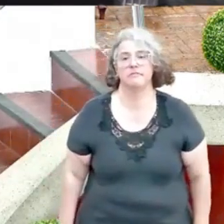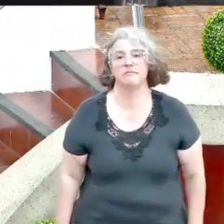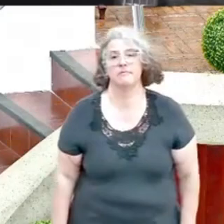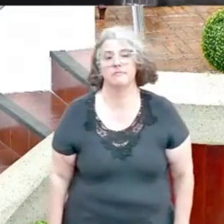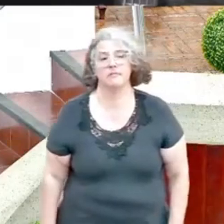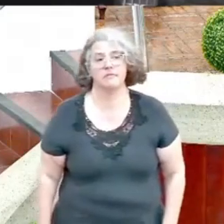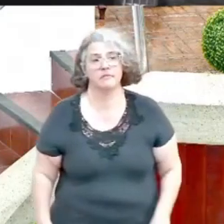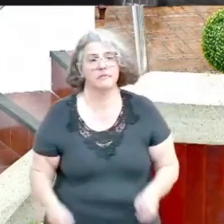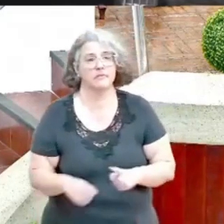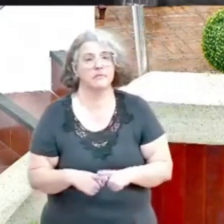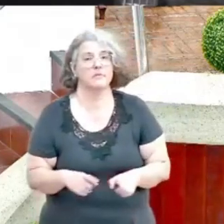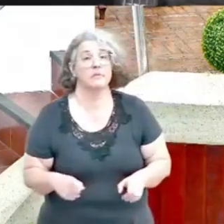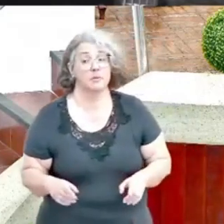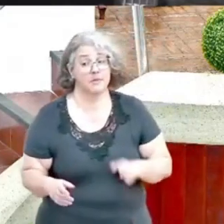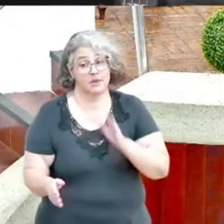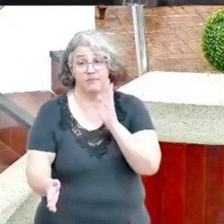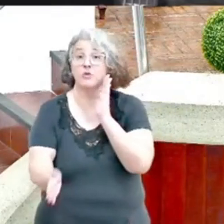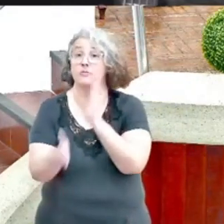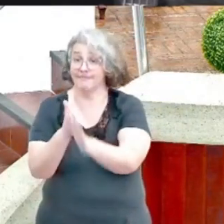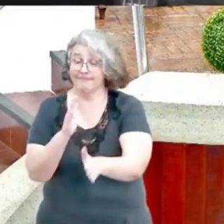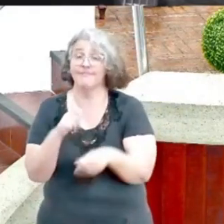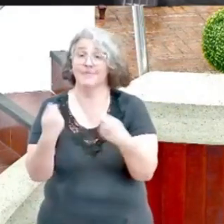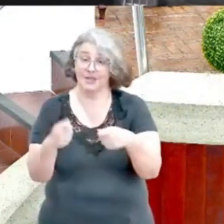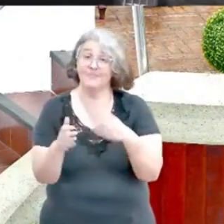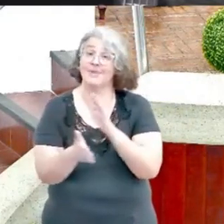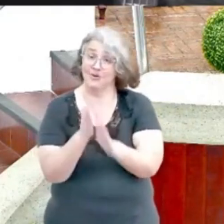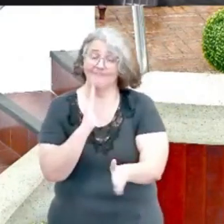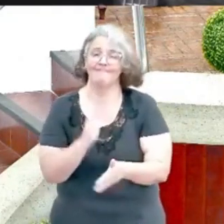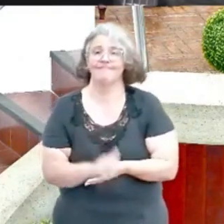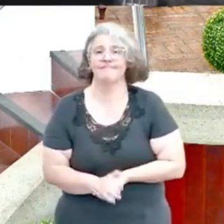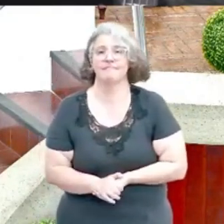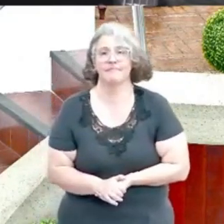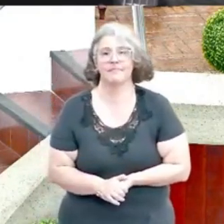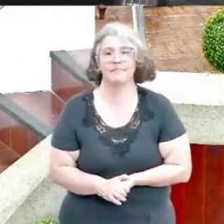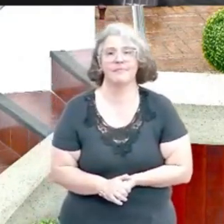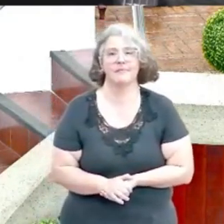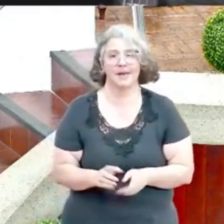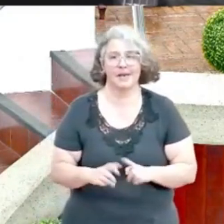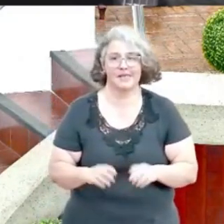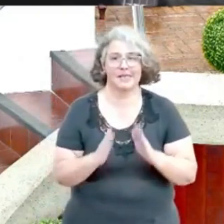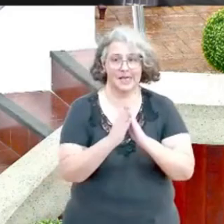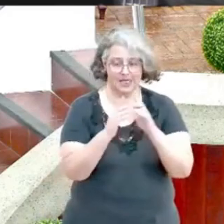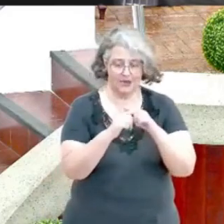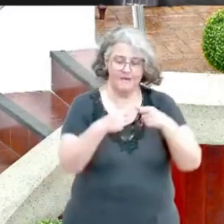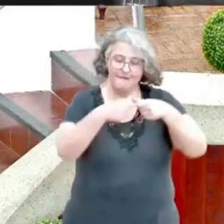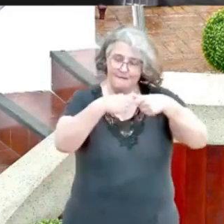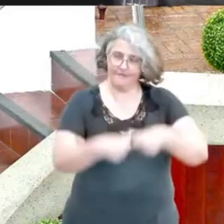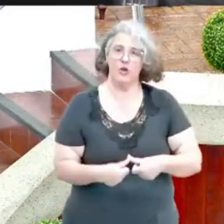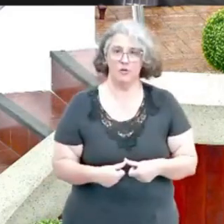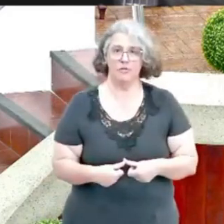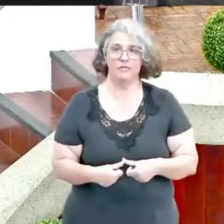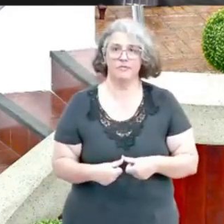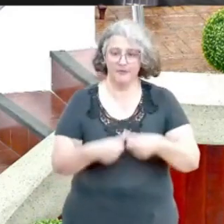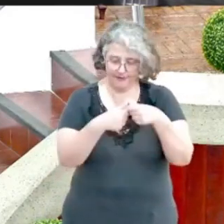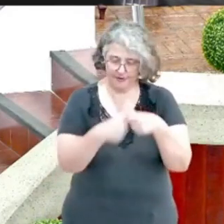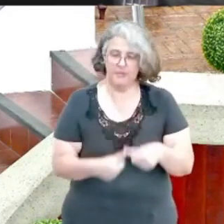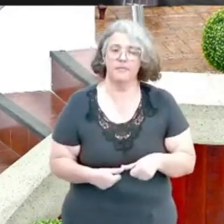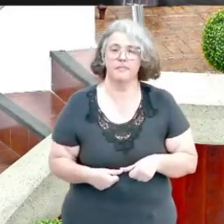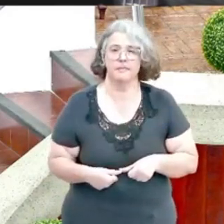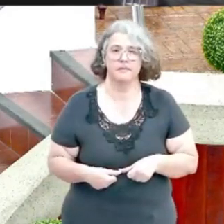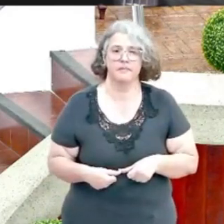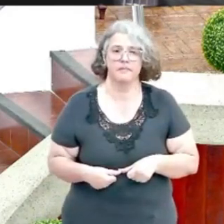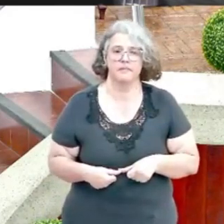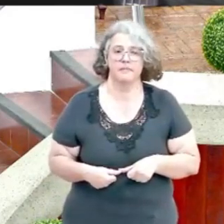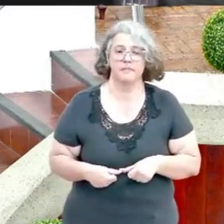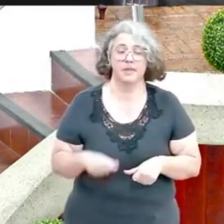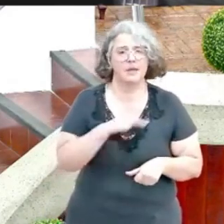Paulo e Silas precisaram sair fugidos de lá, mas a igreja permaneceu. A igreja continuou naquela cidade. E